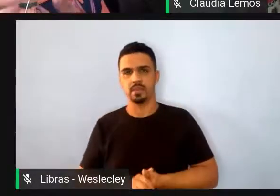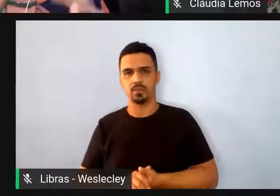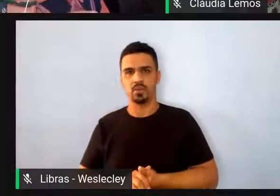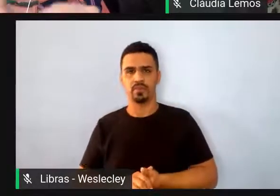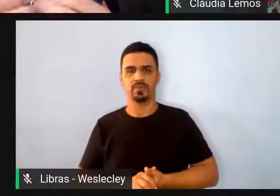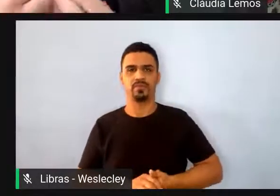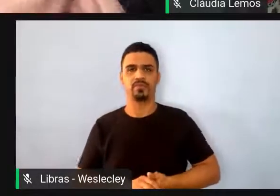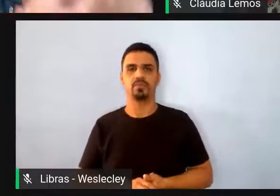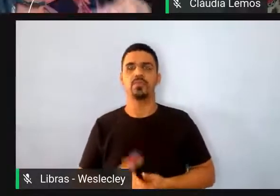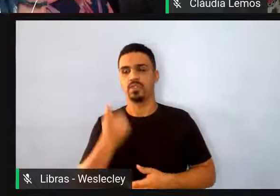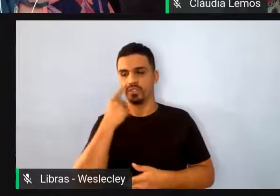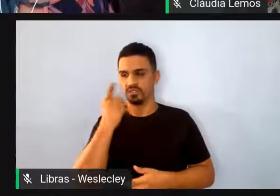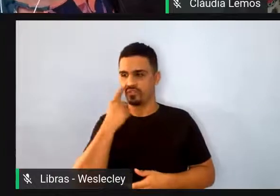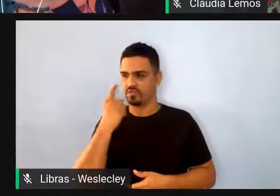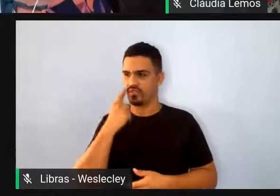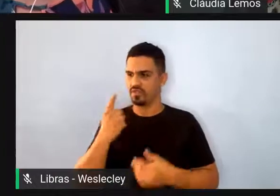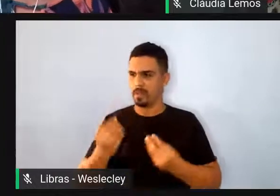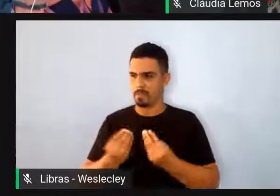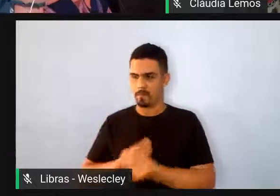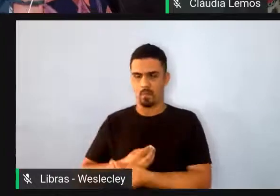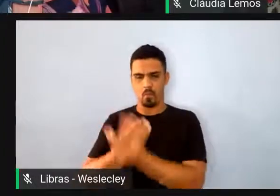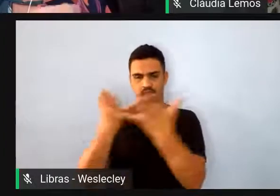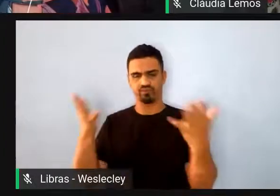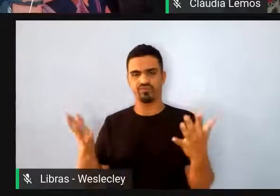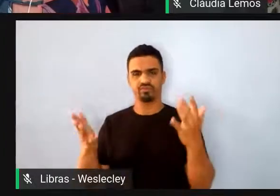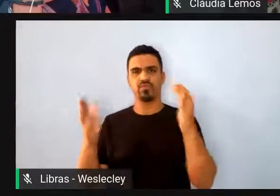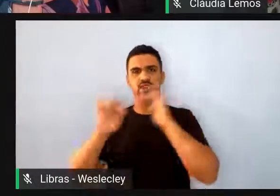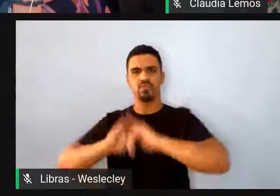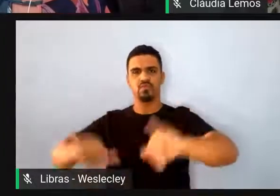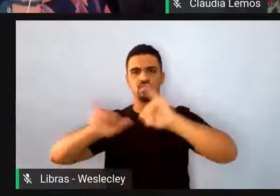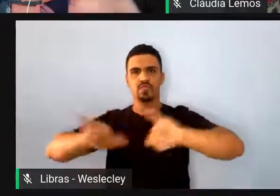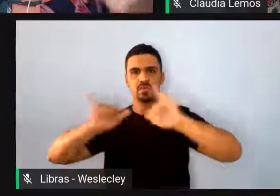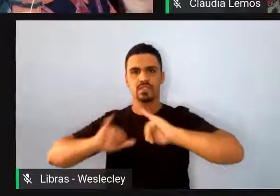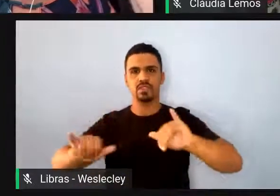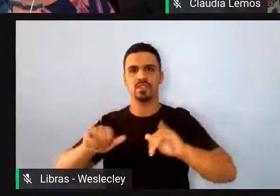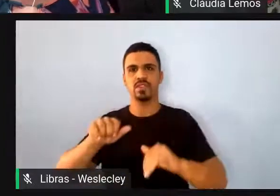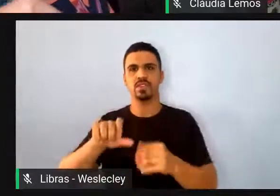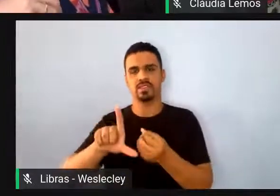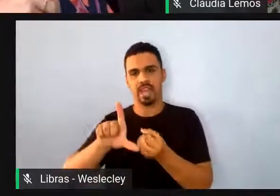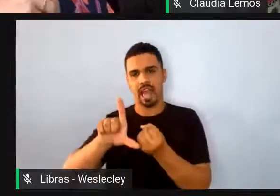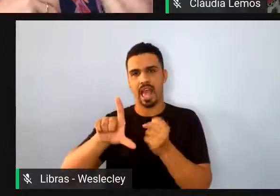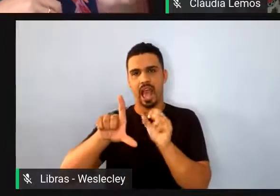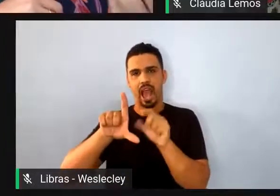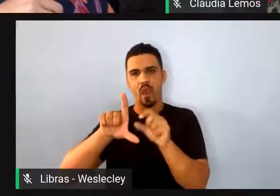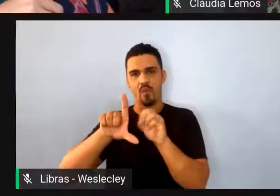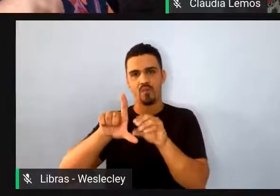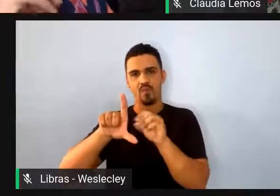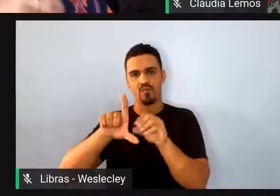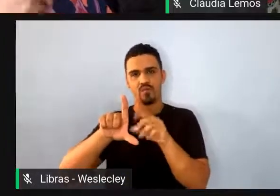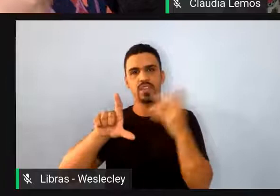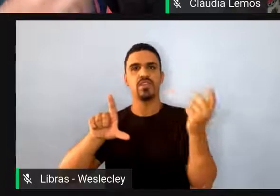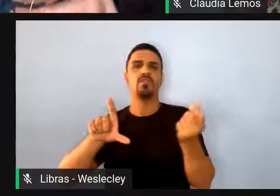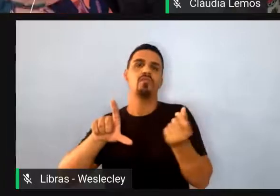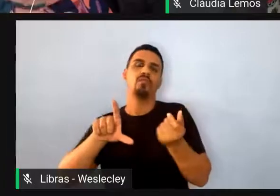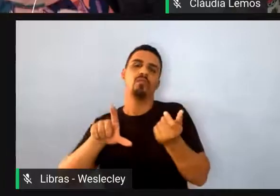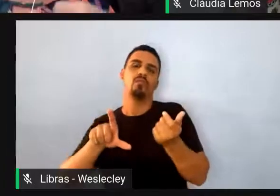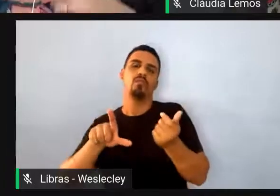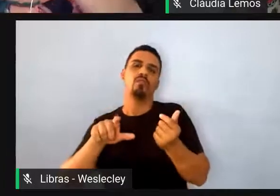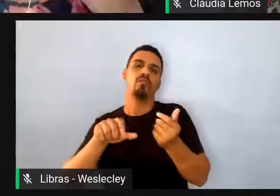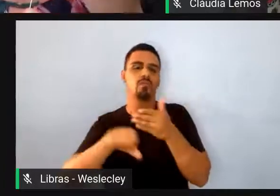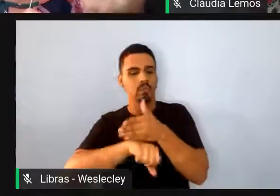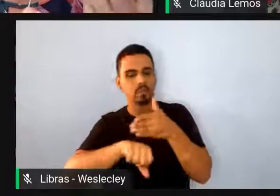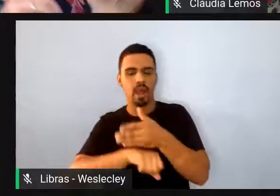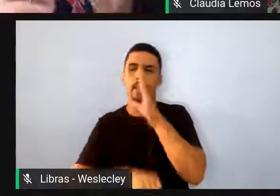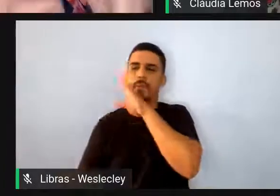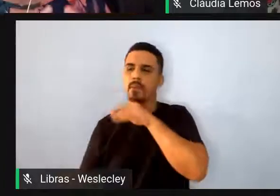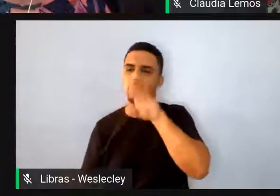verifica que são dadas mais informações nas transmissões ao vivo, ou seja, mais explicações orais, mais intervenções de jornalista,